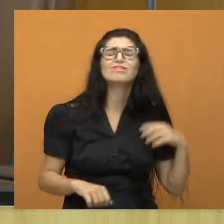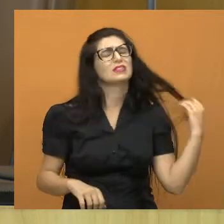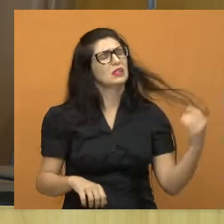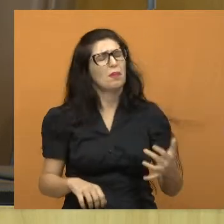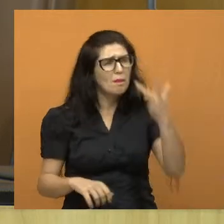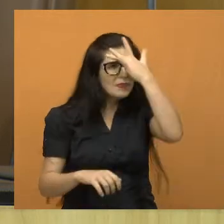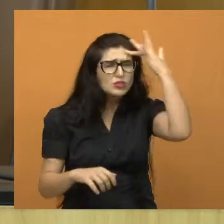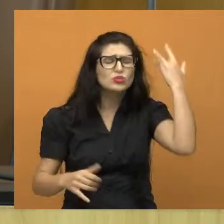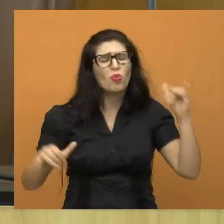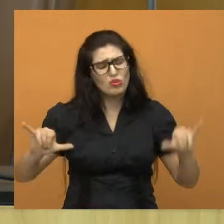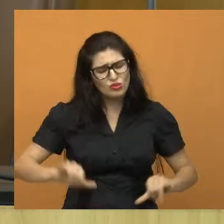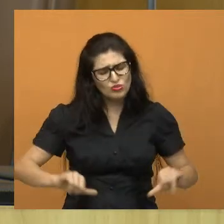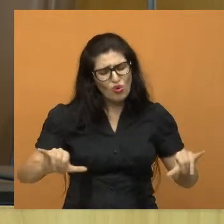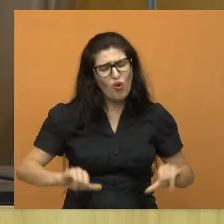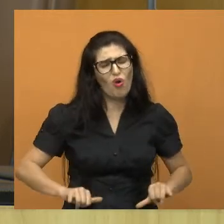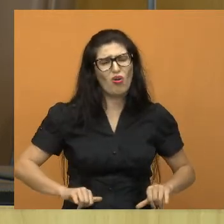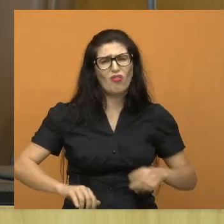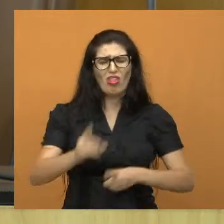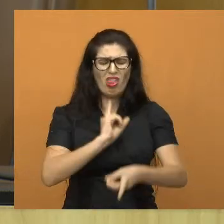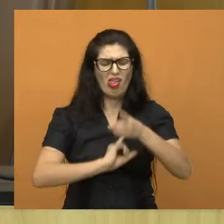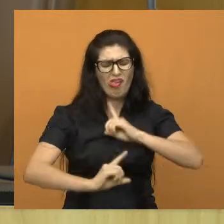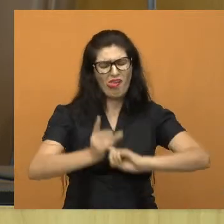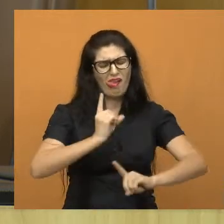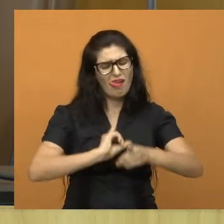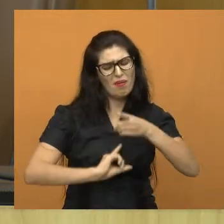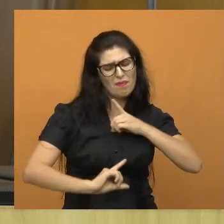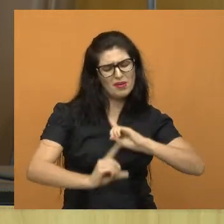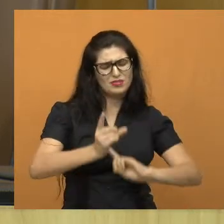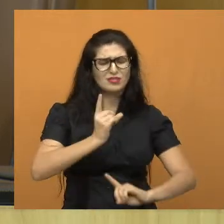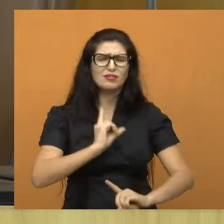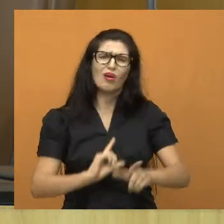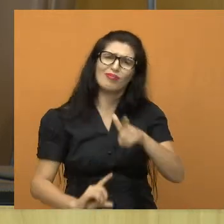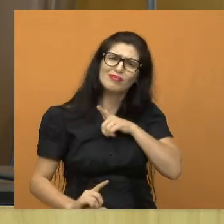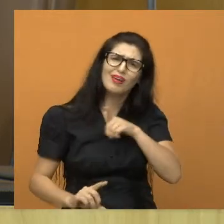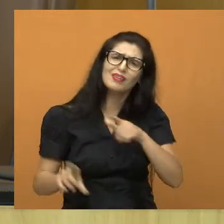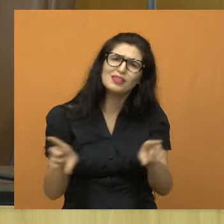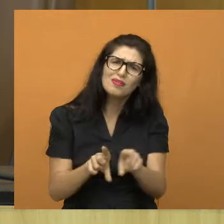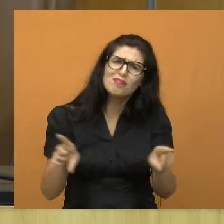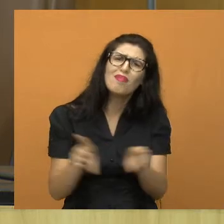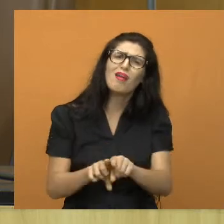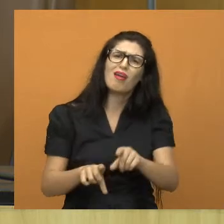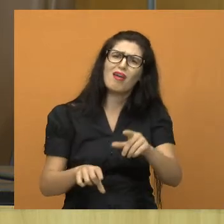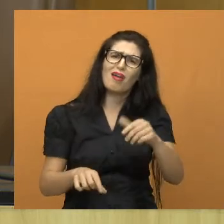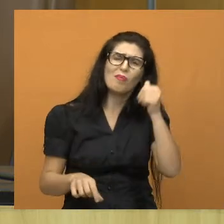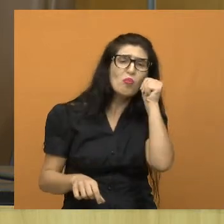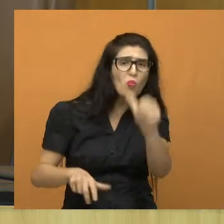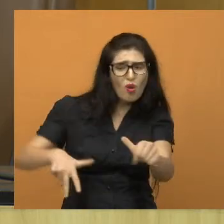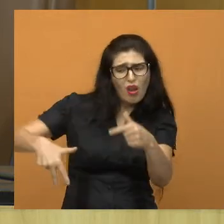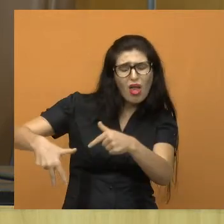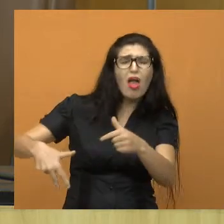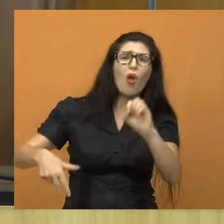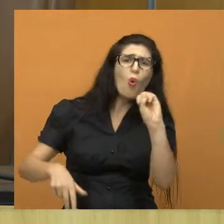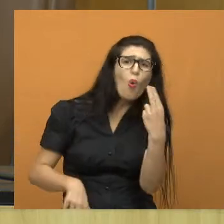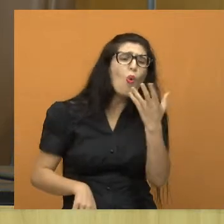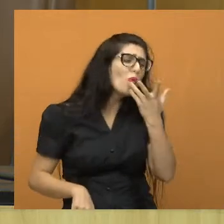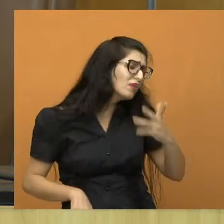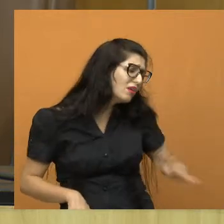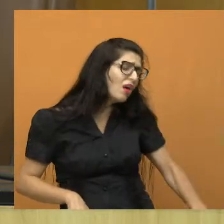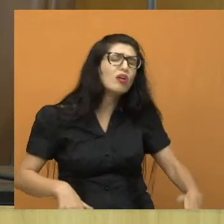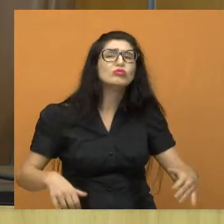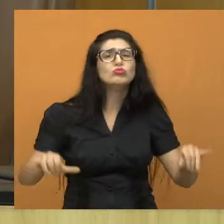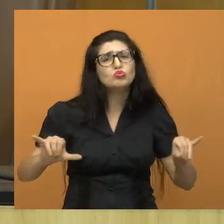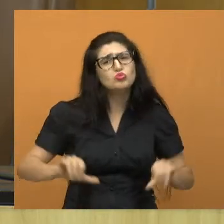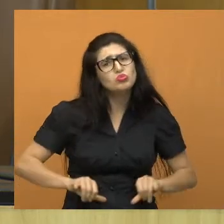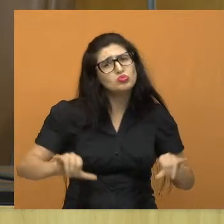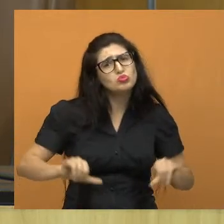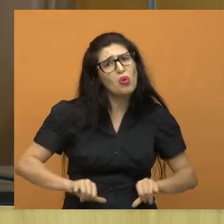da violência. Nós não conseguimos quantificar a violência da mulher, né, dessa criança, nós não conseguimos